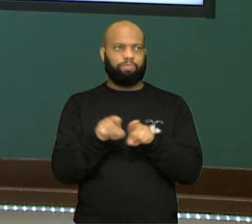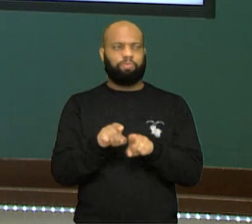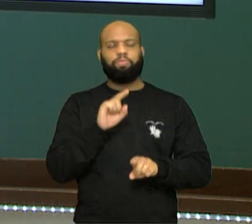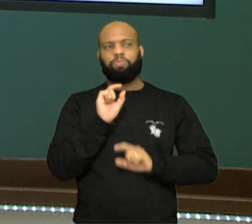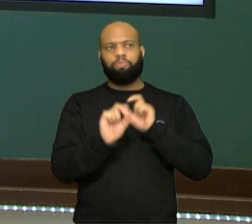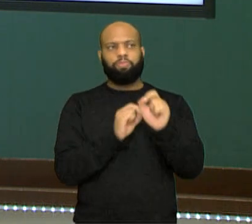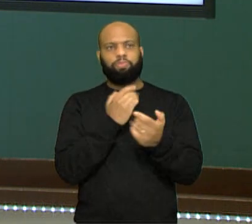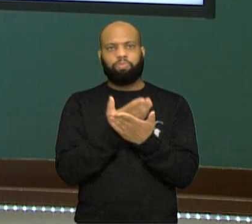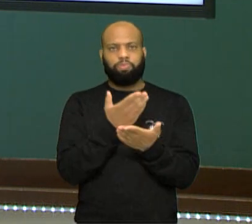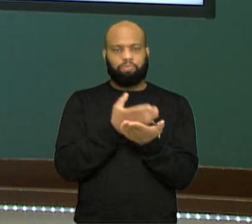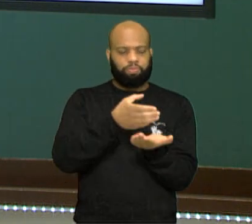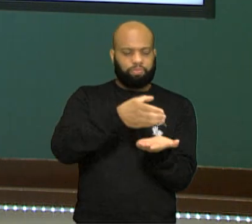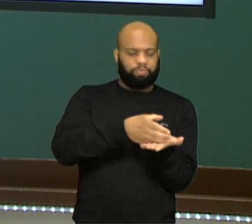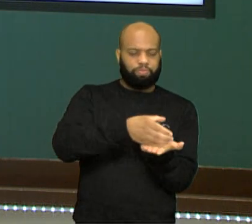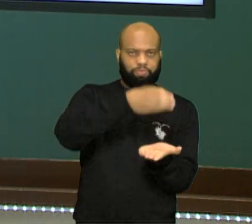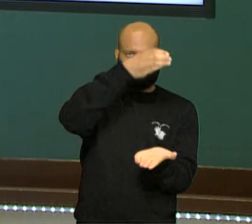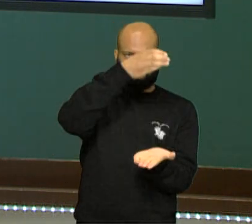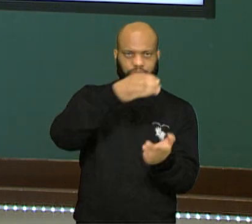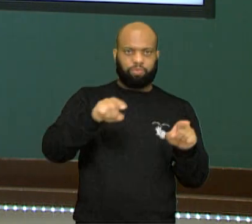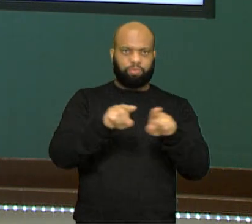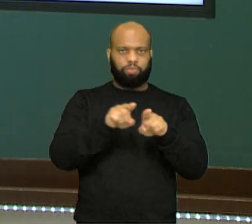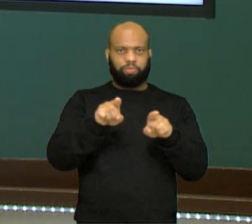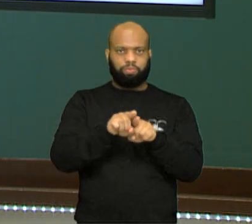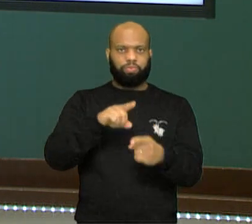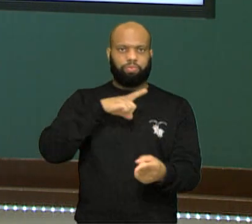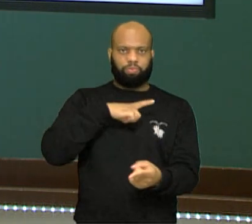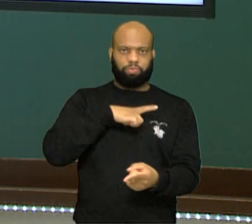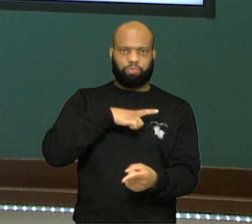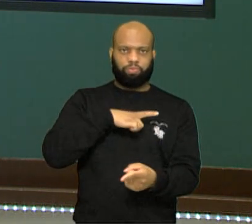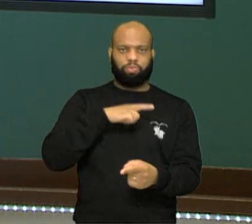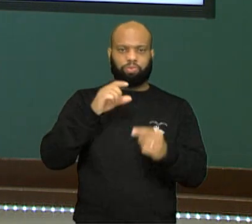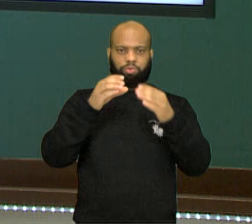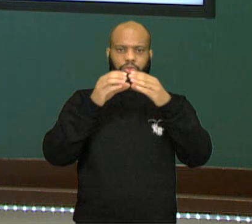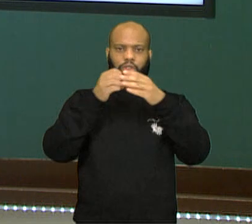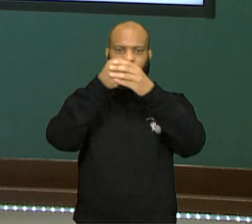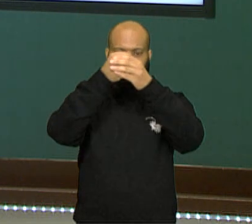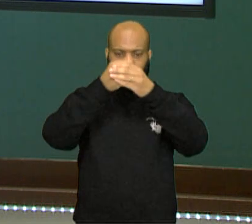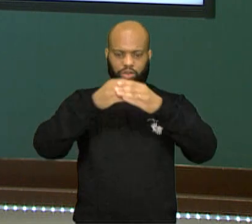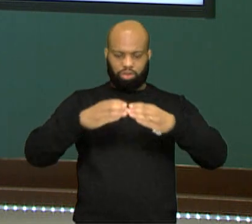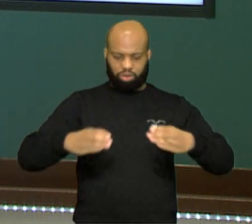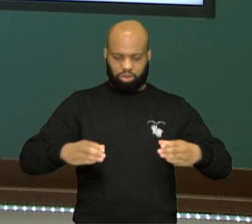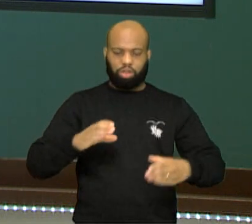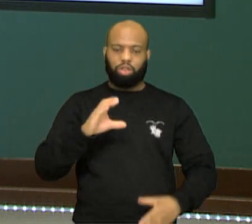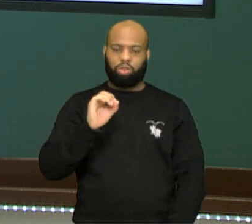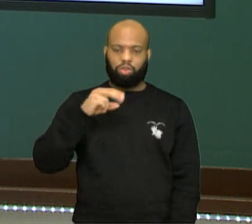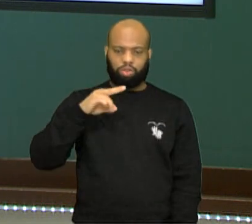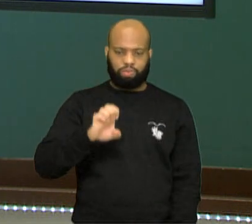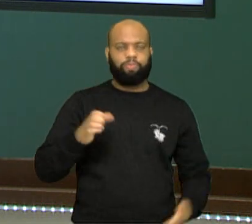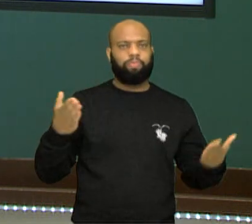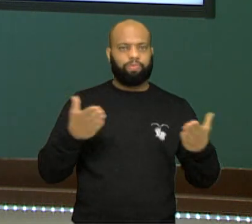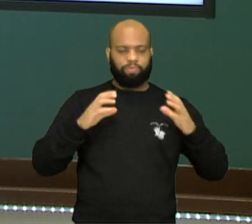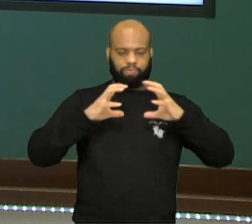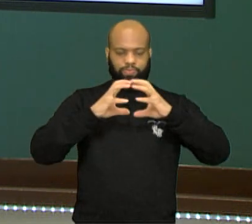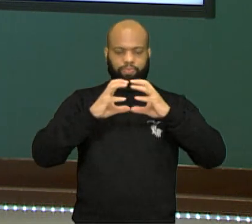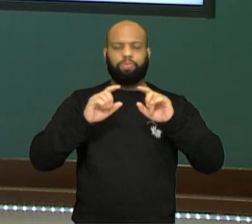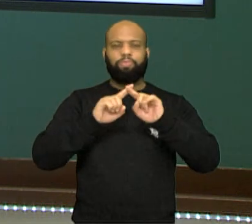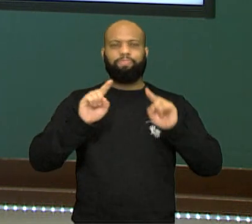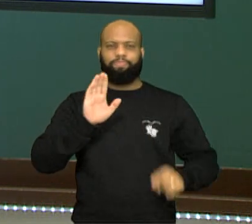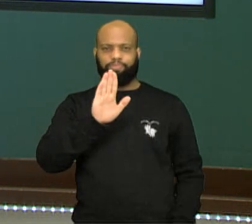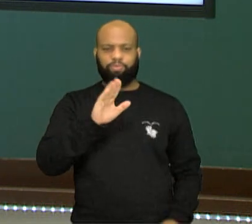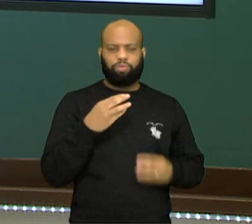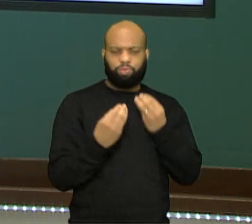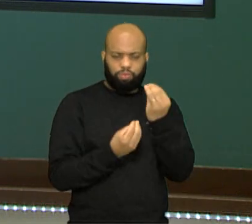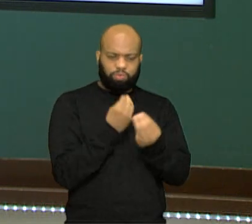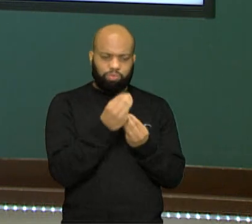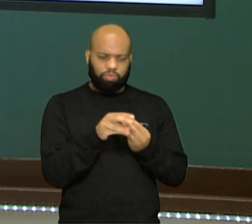estudado o cilindro e o cone, e agora a gente está vendo a esfera. Joia! Mas como é que eu vou